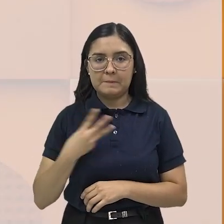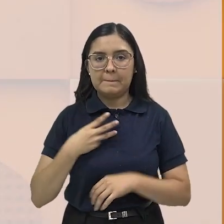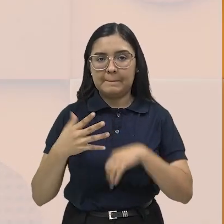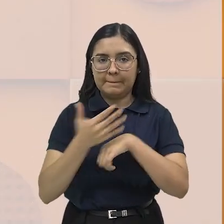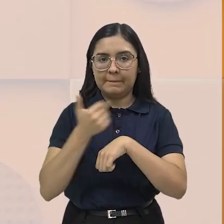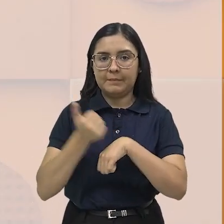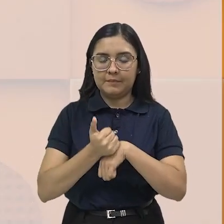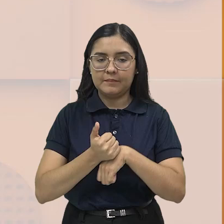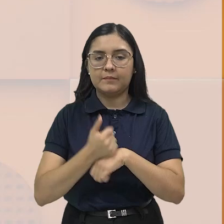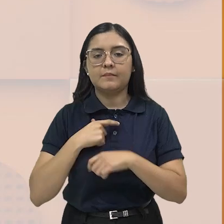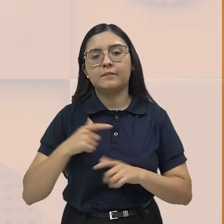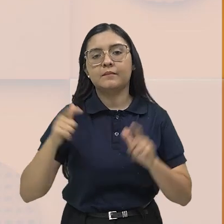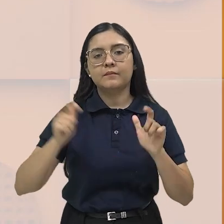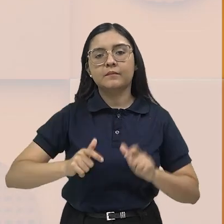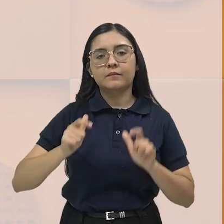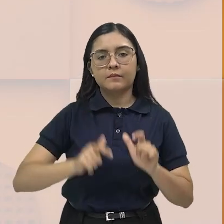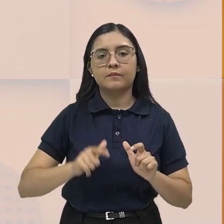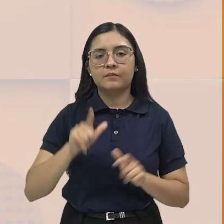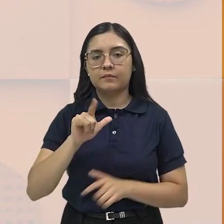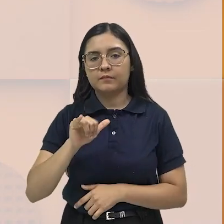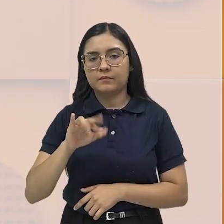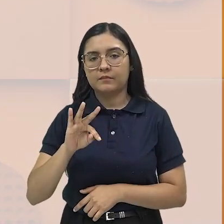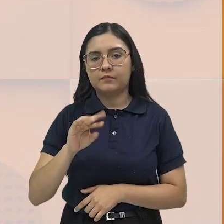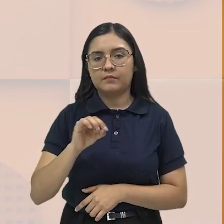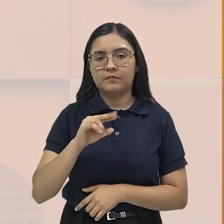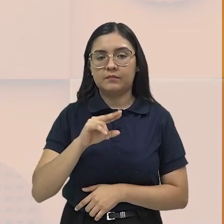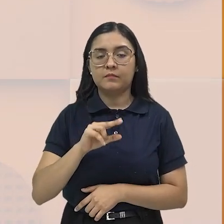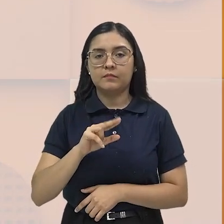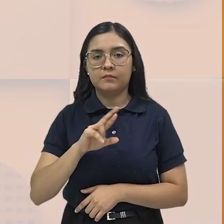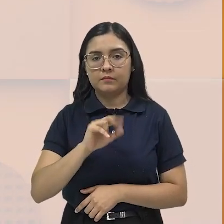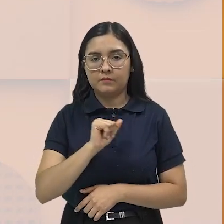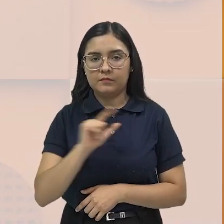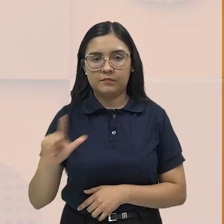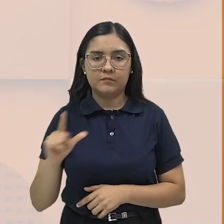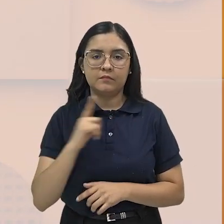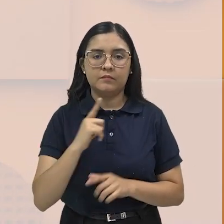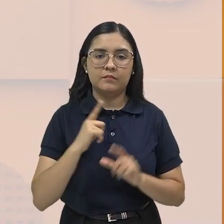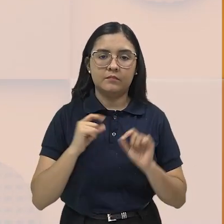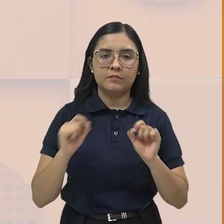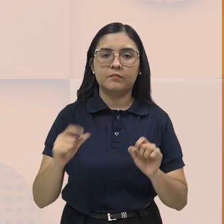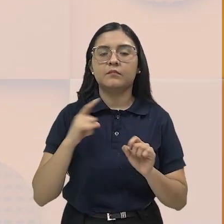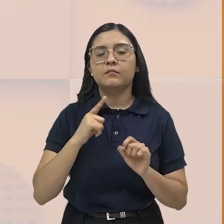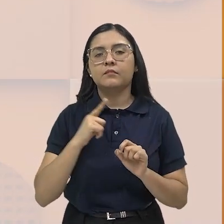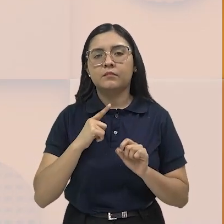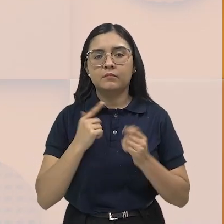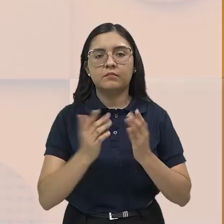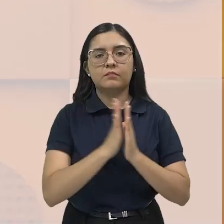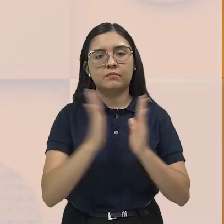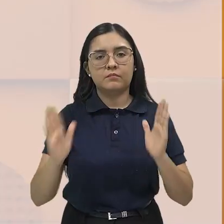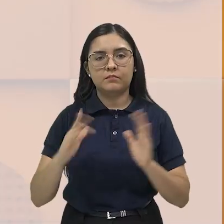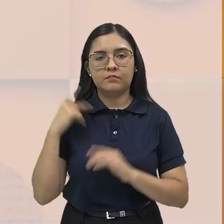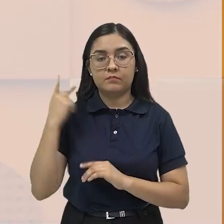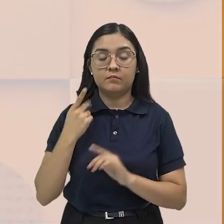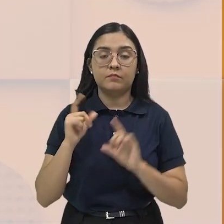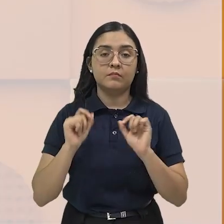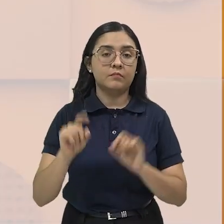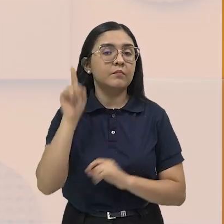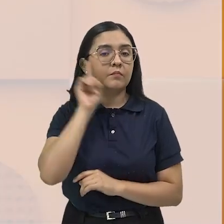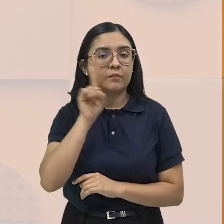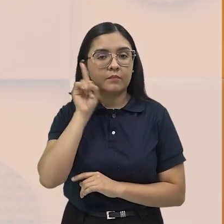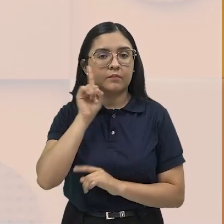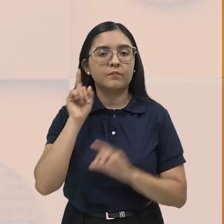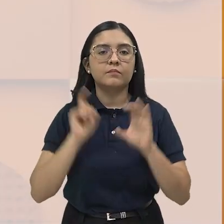litoral atlântico, ele foi colonizado por ingleses através ali de um processo de emancipação política. Os Estados Unidos se